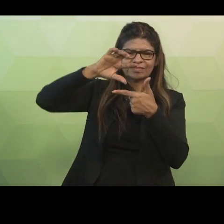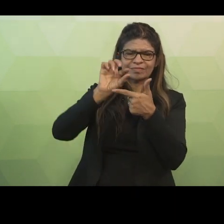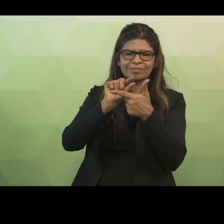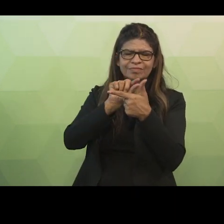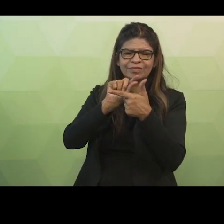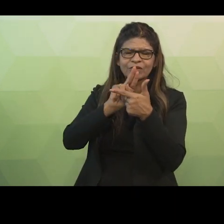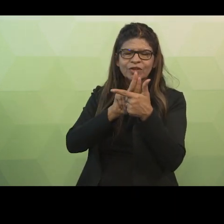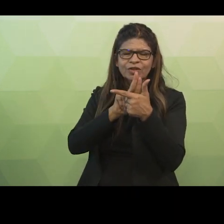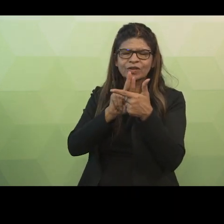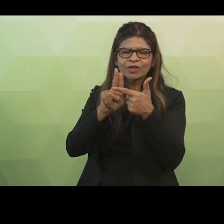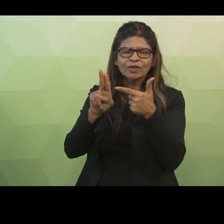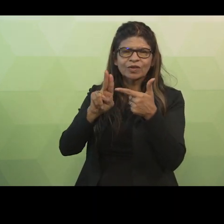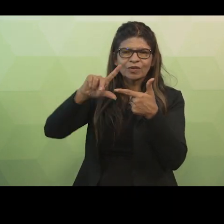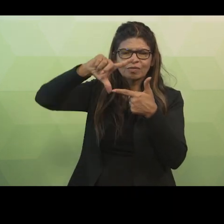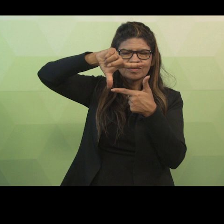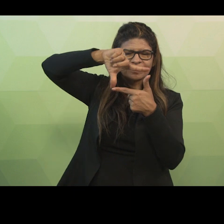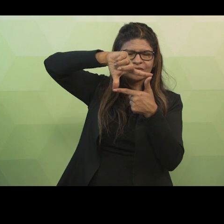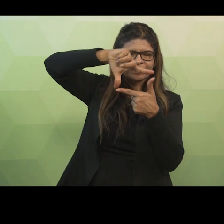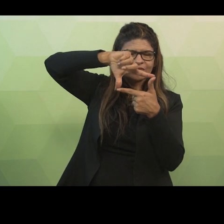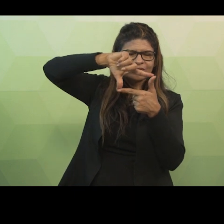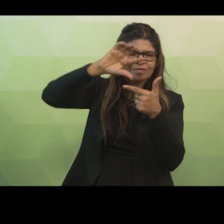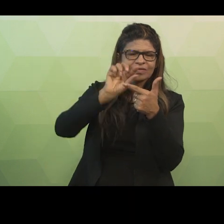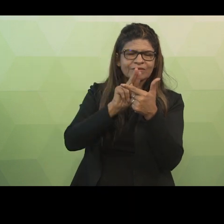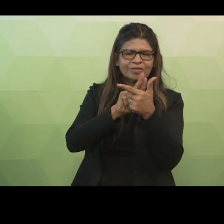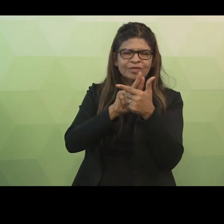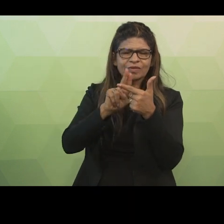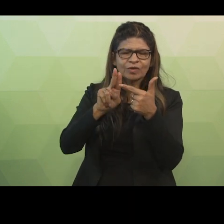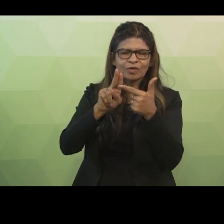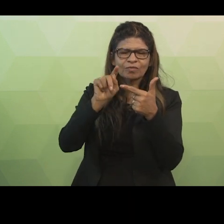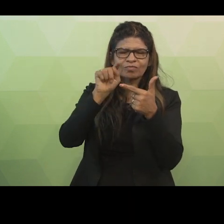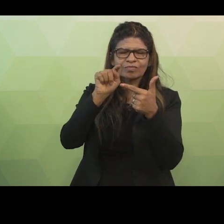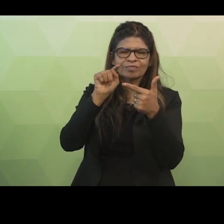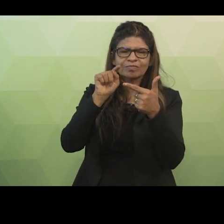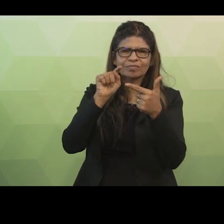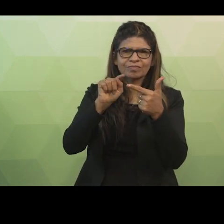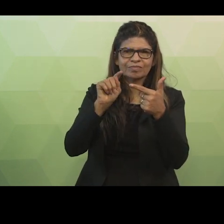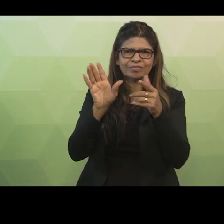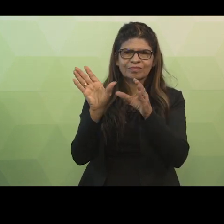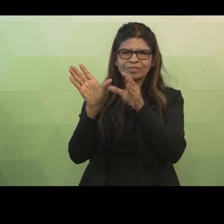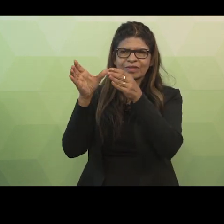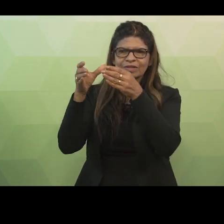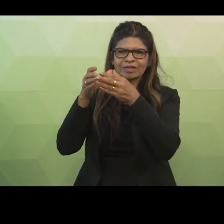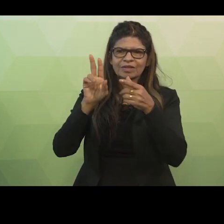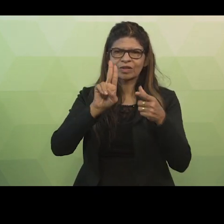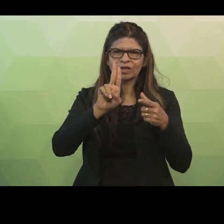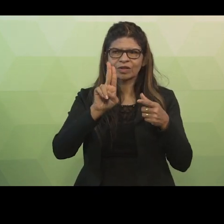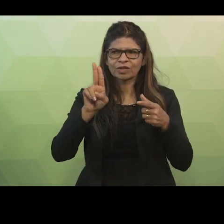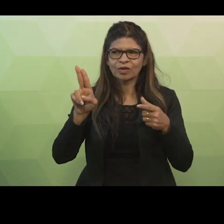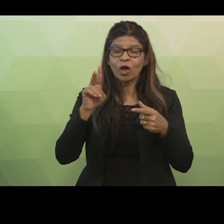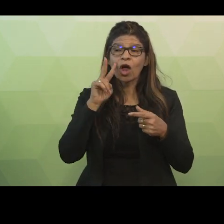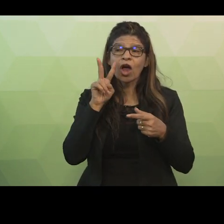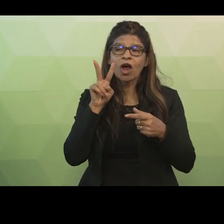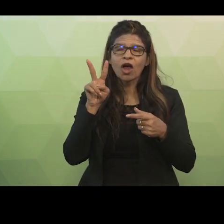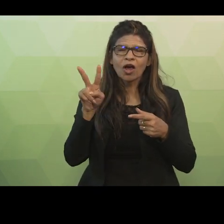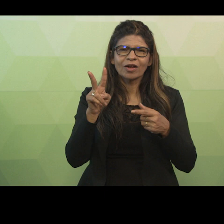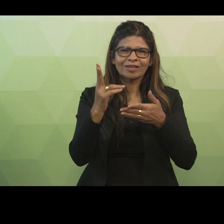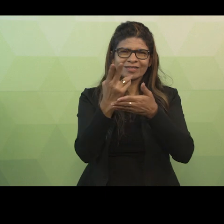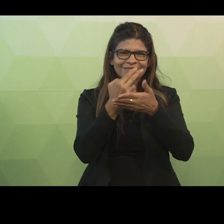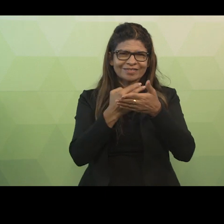do objeto, seguido por dois pontos e pelo nome da classe, conforme podemos observar nesta figura.